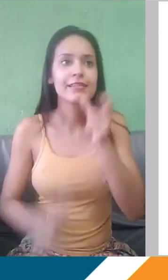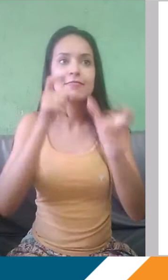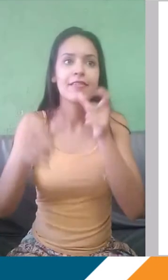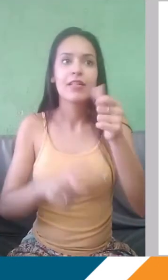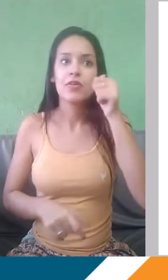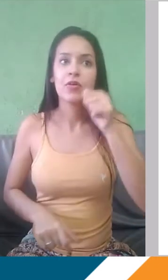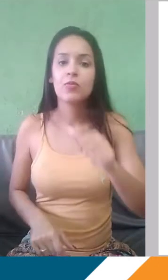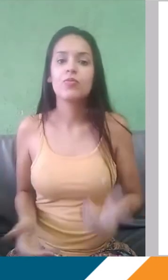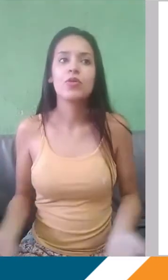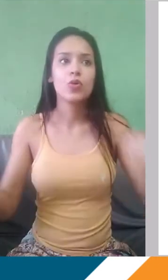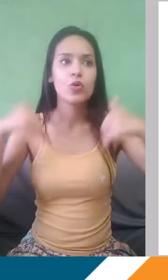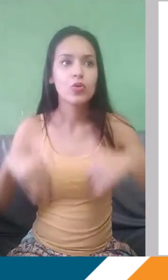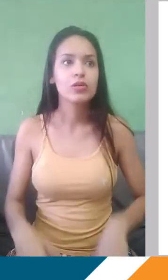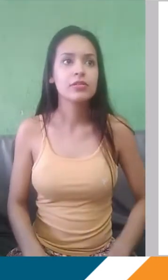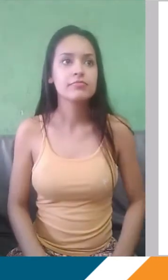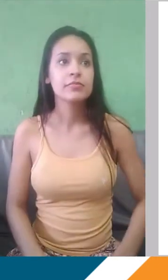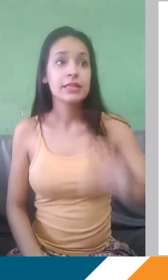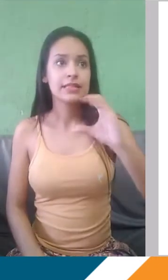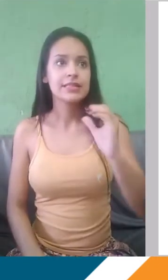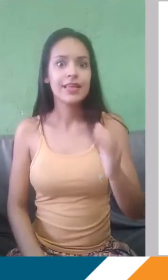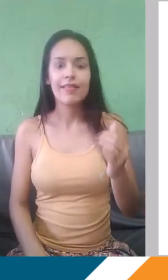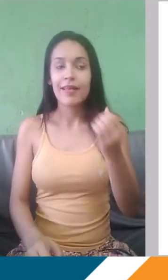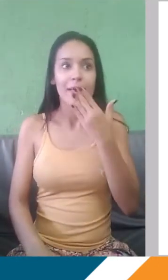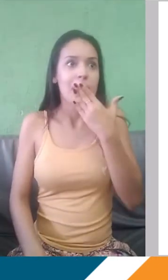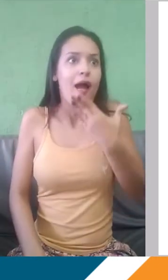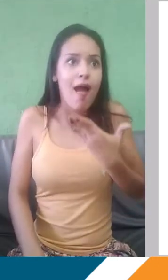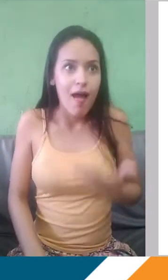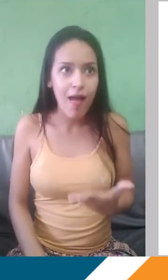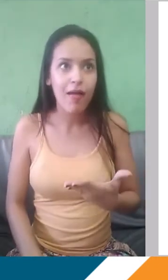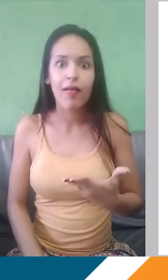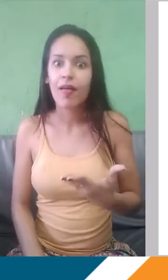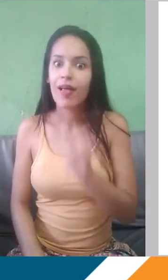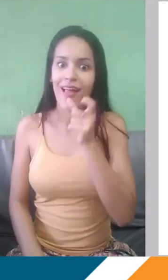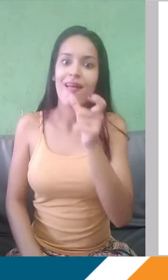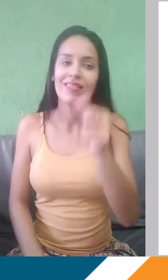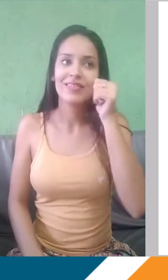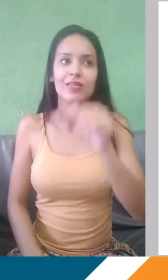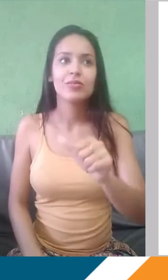fato de deleitar-se com o vocabulário empregado pela moça, D,